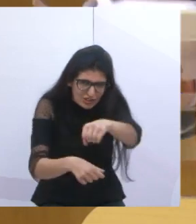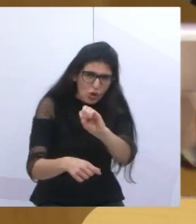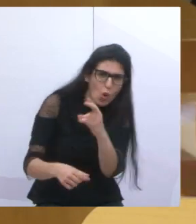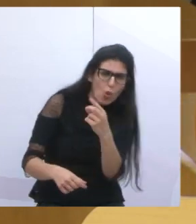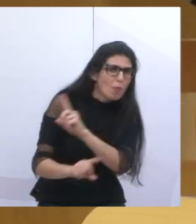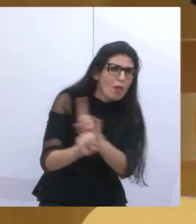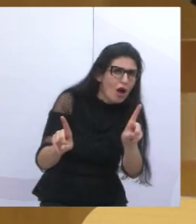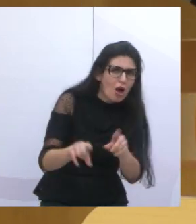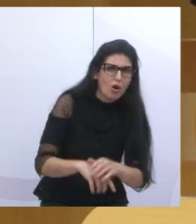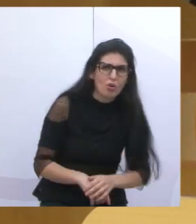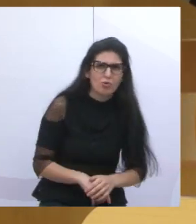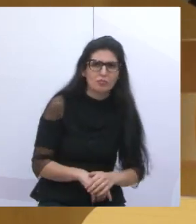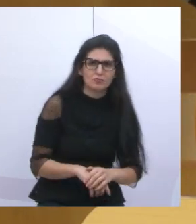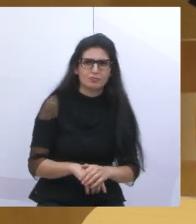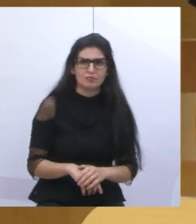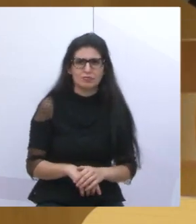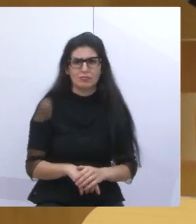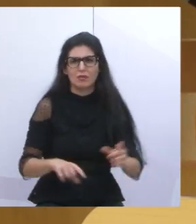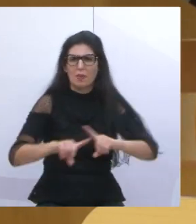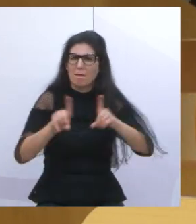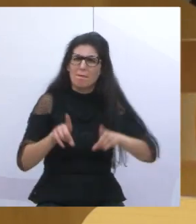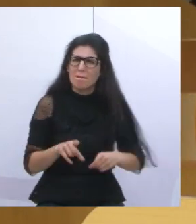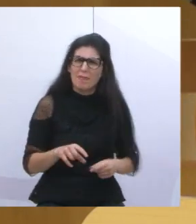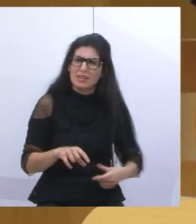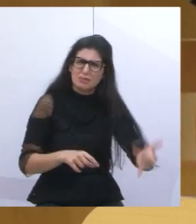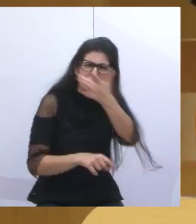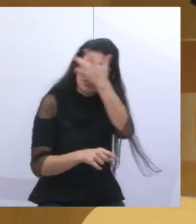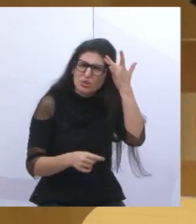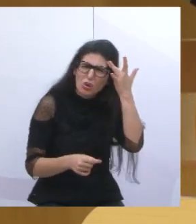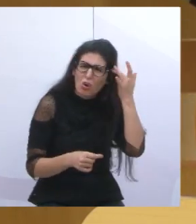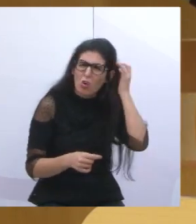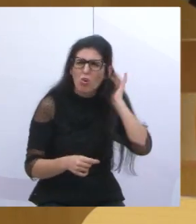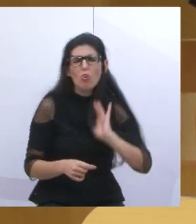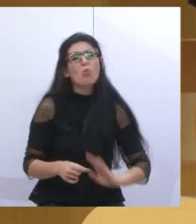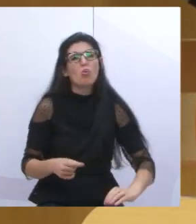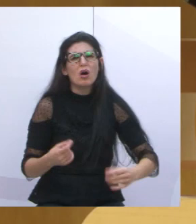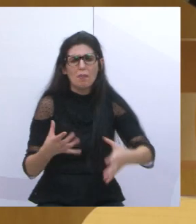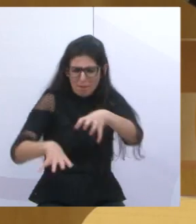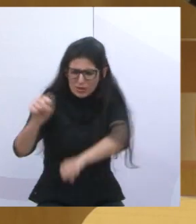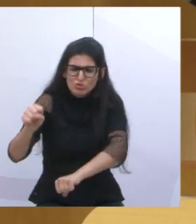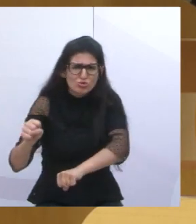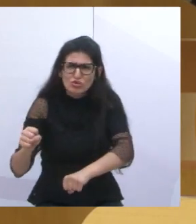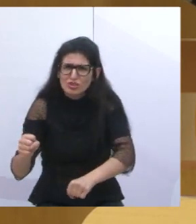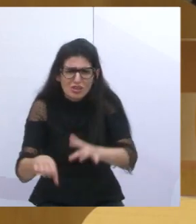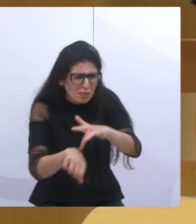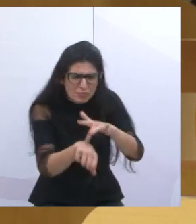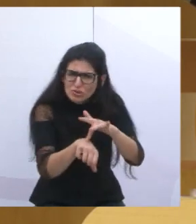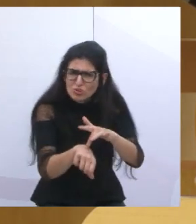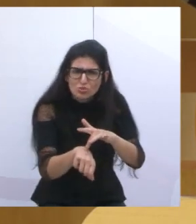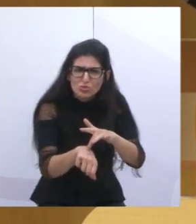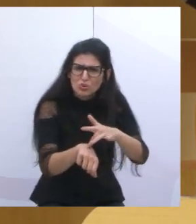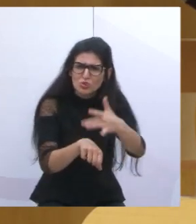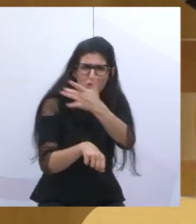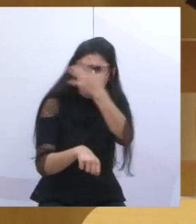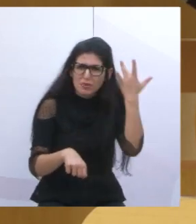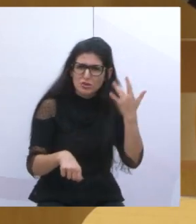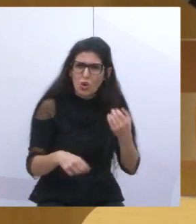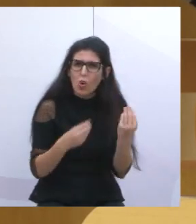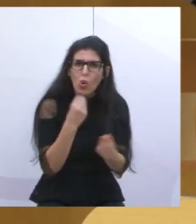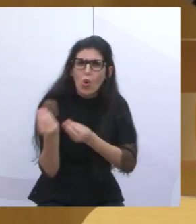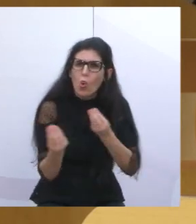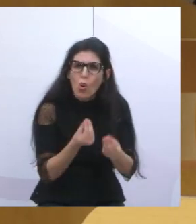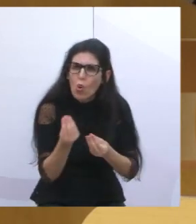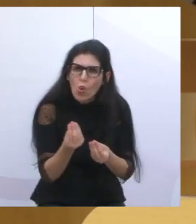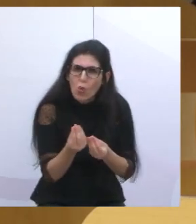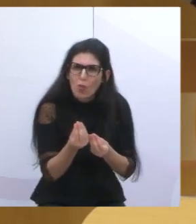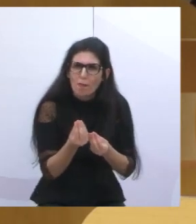no nariz. Essa é a verdade que vocês estão fazendo, porque esse é o absurdo. Como é que eu vou anistiar o camarada que não